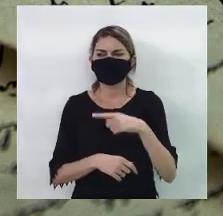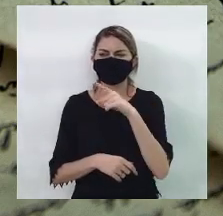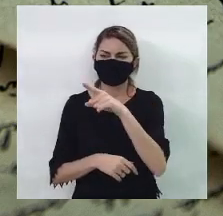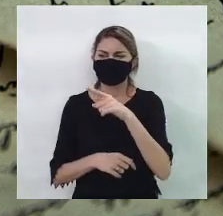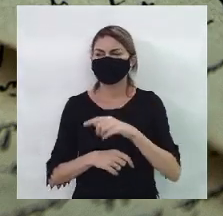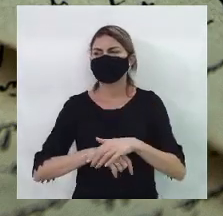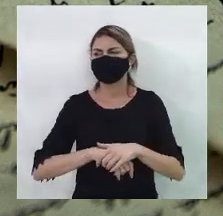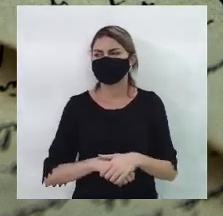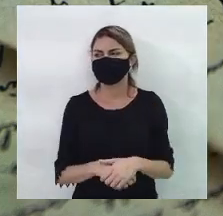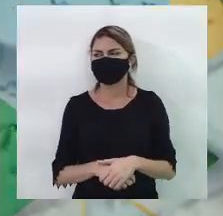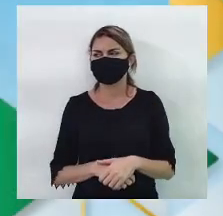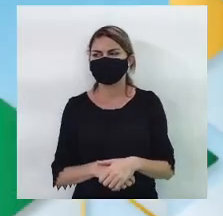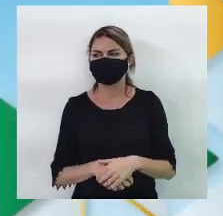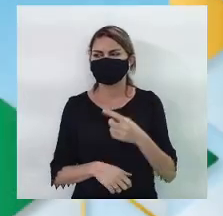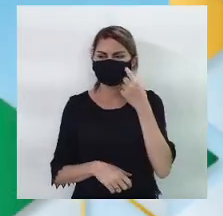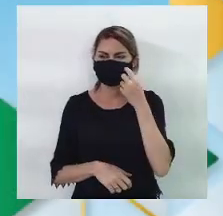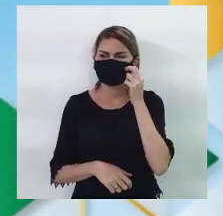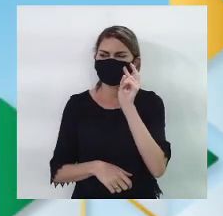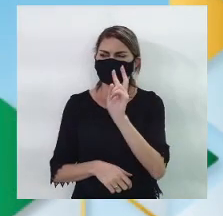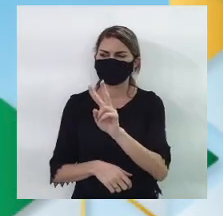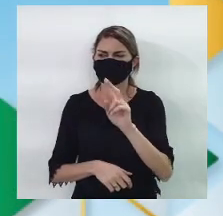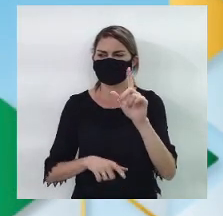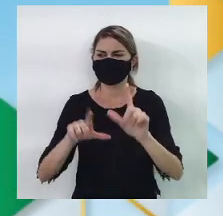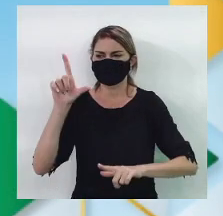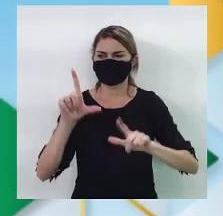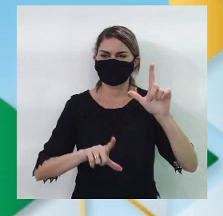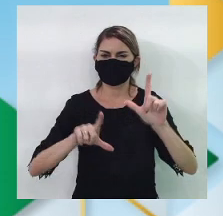ela. Vamos ver? Na tela